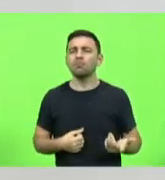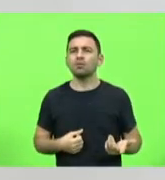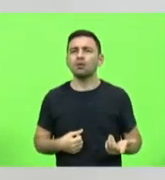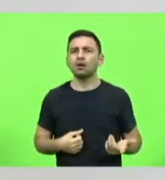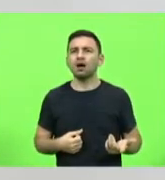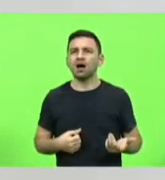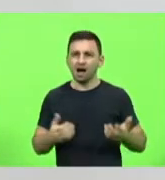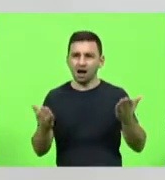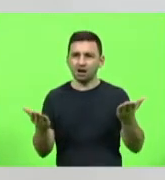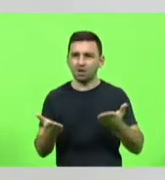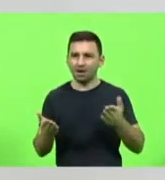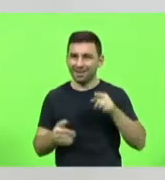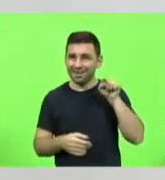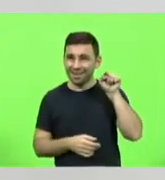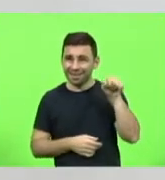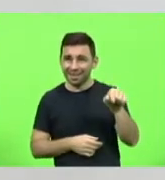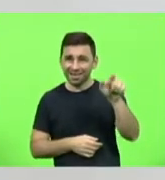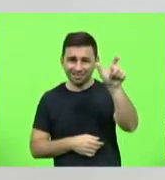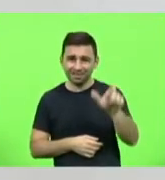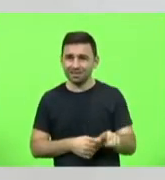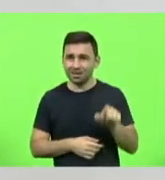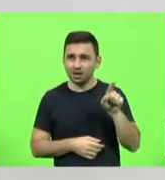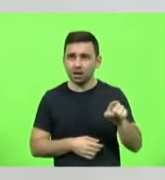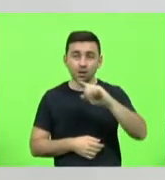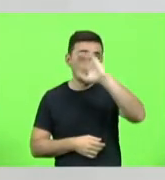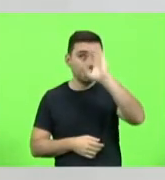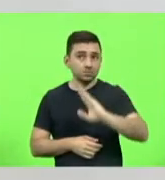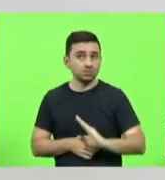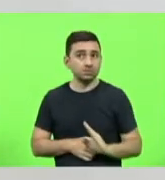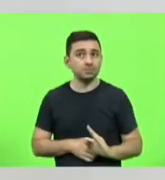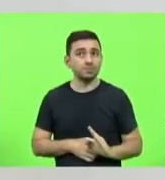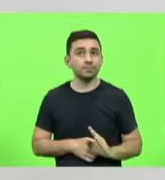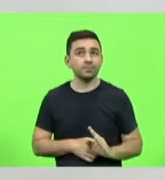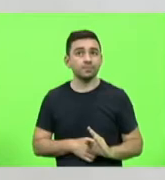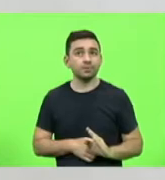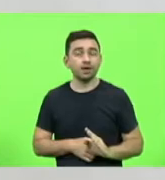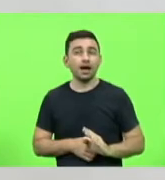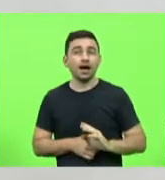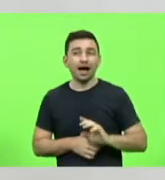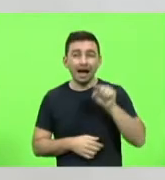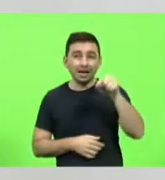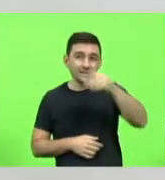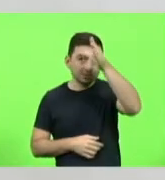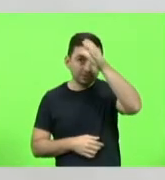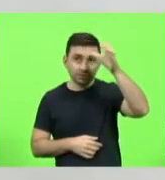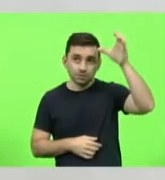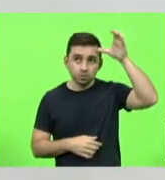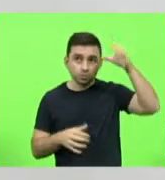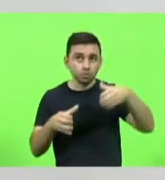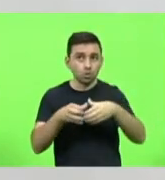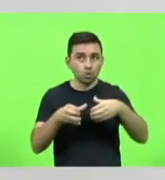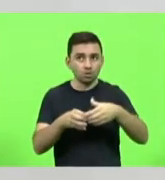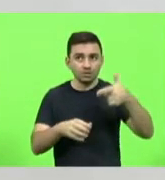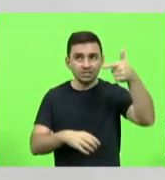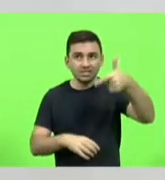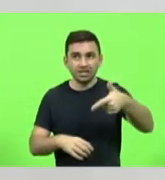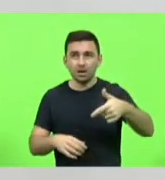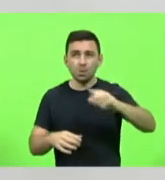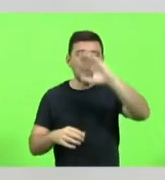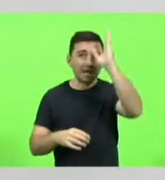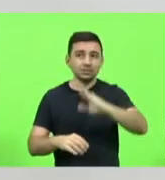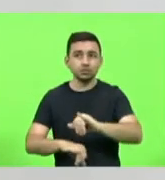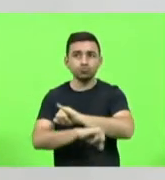Agora, o sujeito que levou isso para o Brasil inteiro, né? Porque o assalto na cidade de Criciúma pelo Novo Cangaço passou no